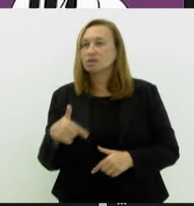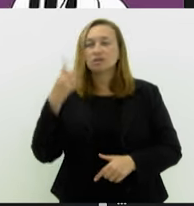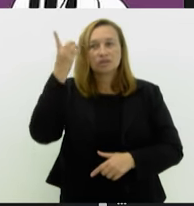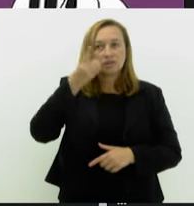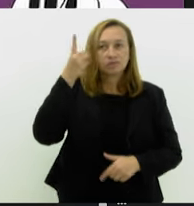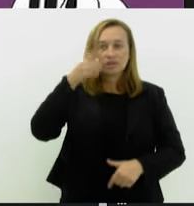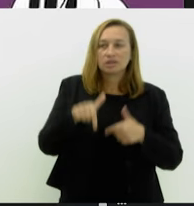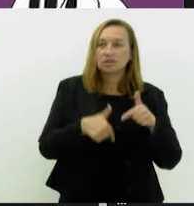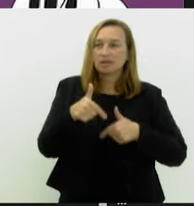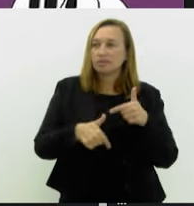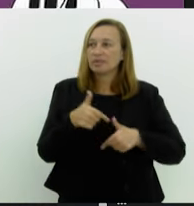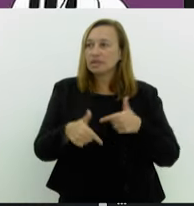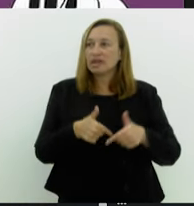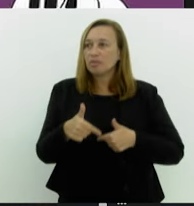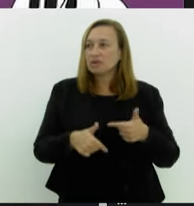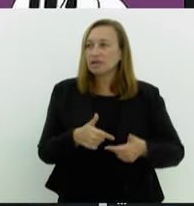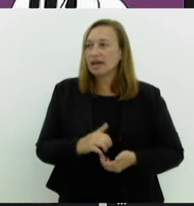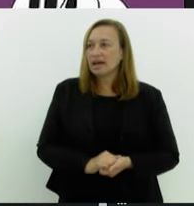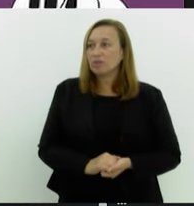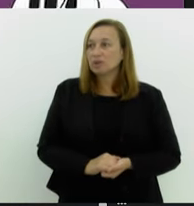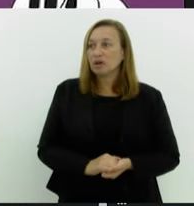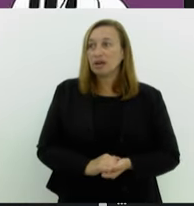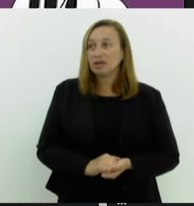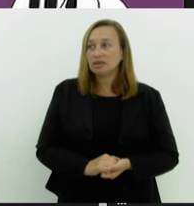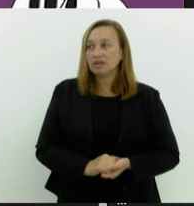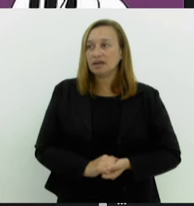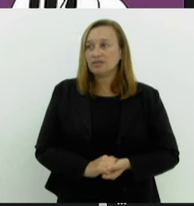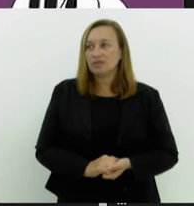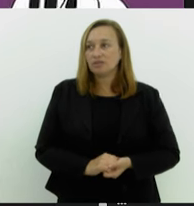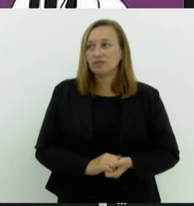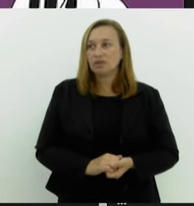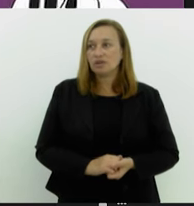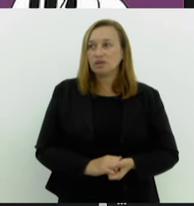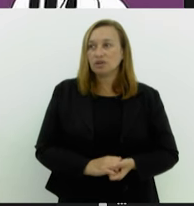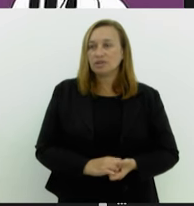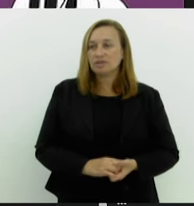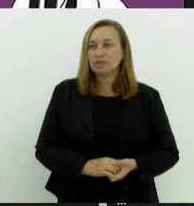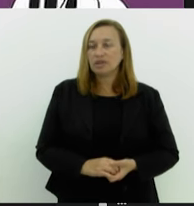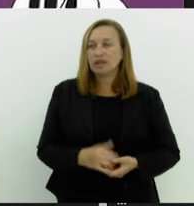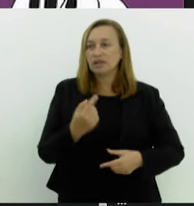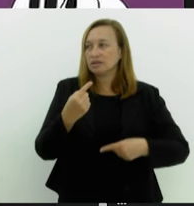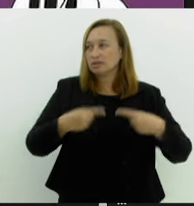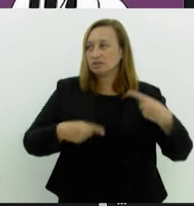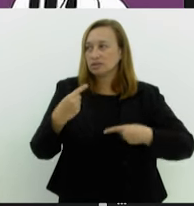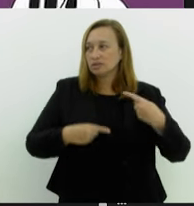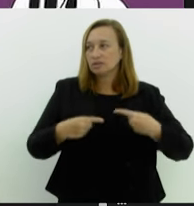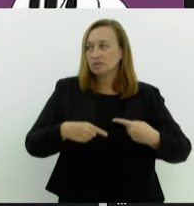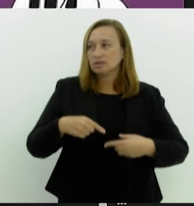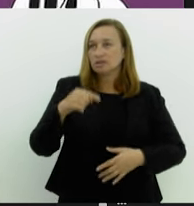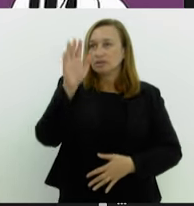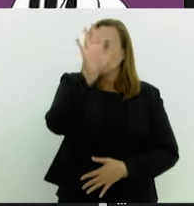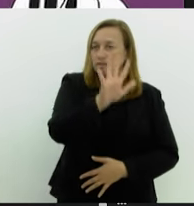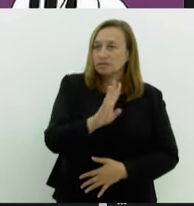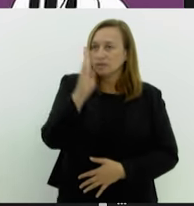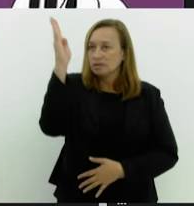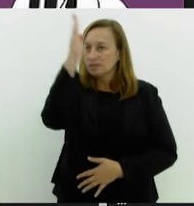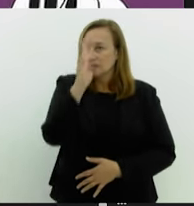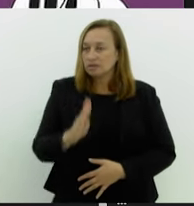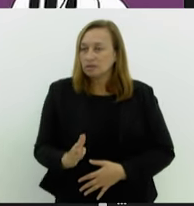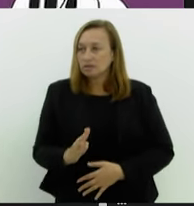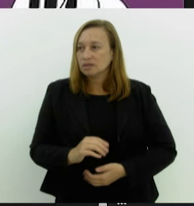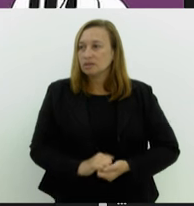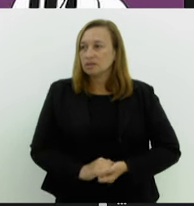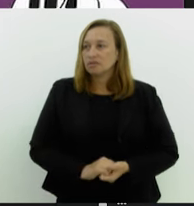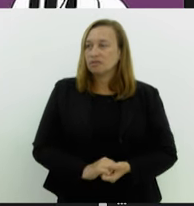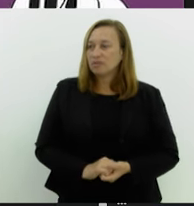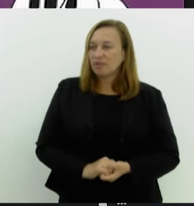conjunto né nessa temática é de discutir eh pelo Brasil a a situação né da violência política